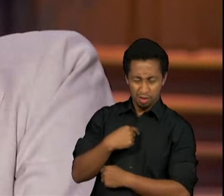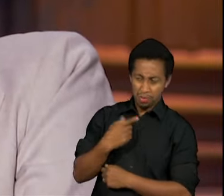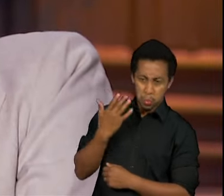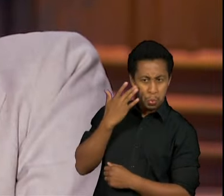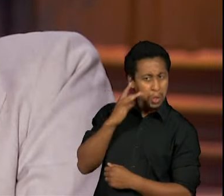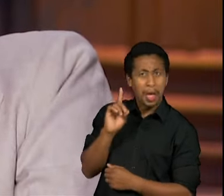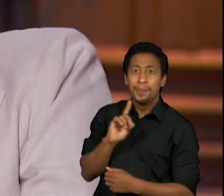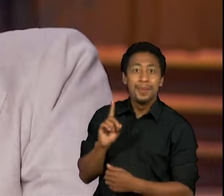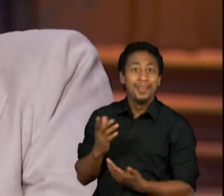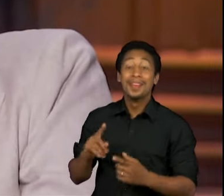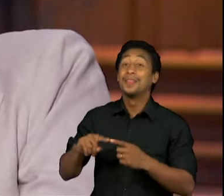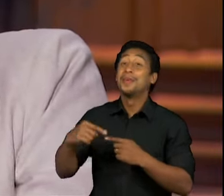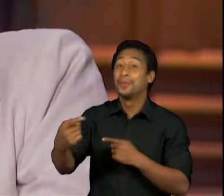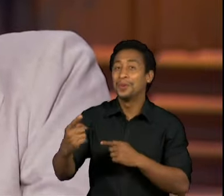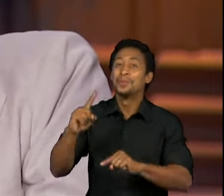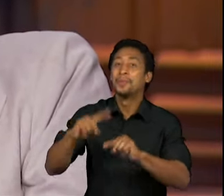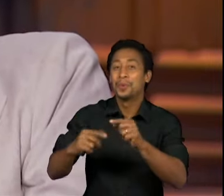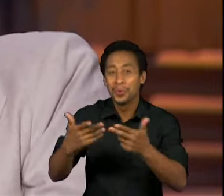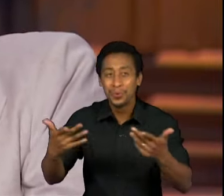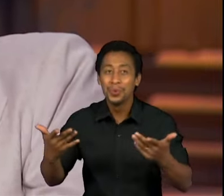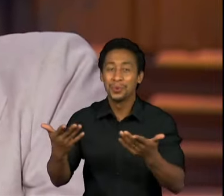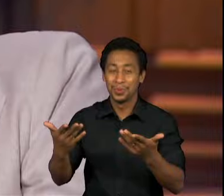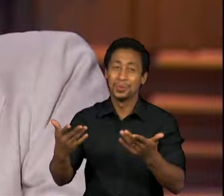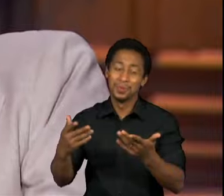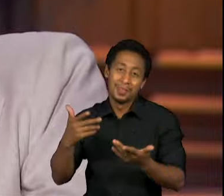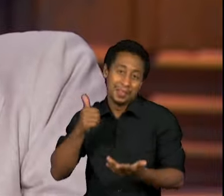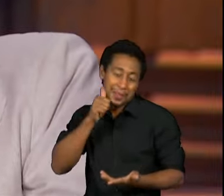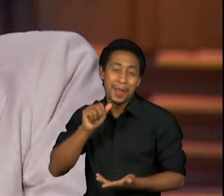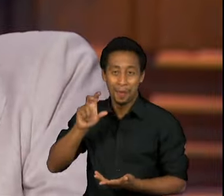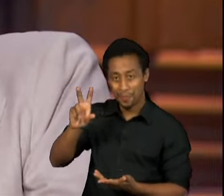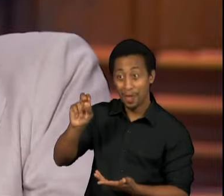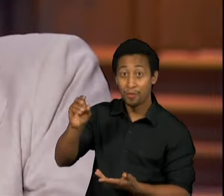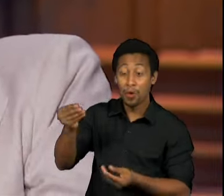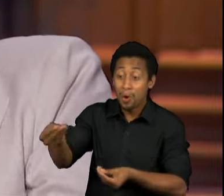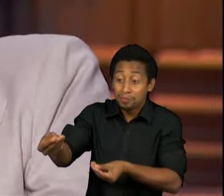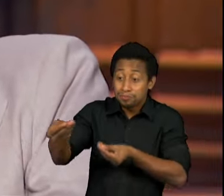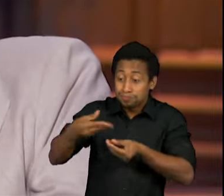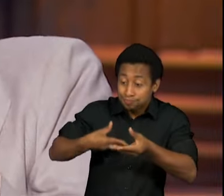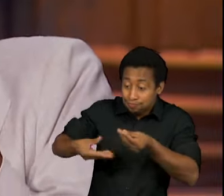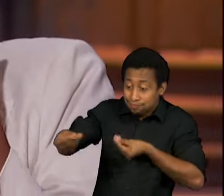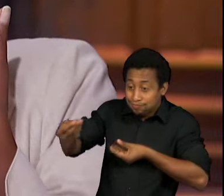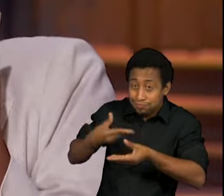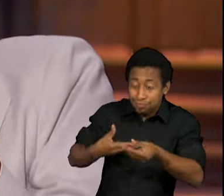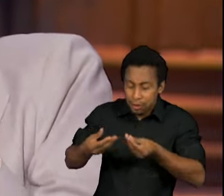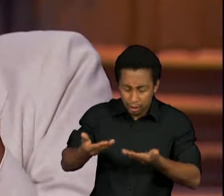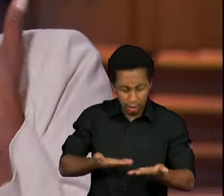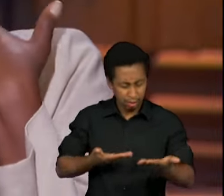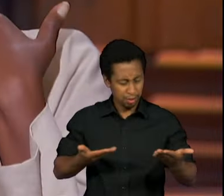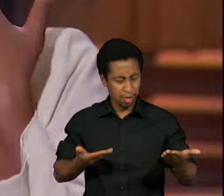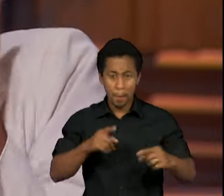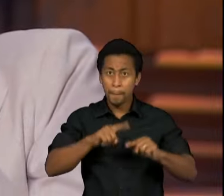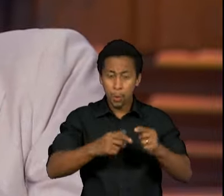Trouxeram várias coisas né que E aí é o brinco que a minha vó ela quis aparecer ela falou eu quero já que o livro você tá conversando